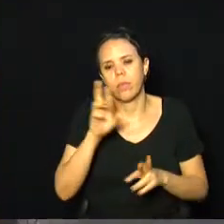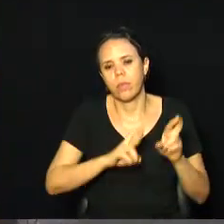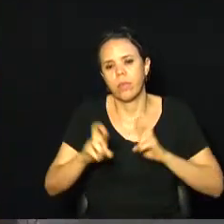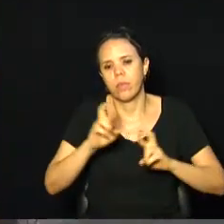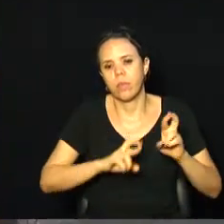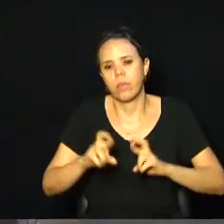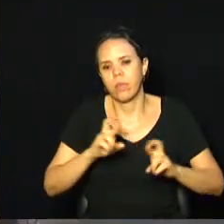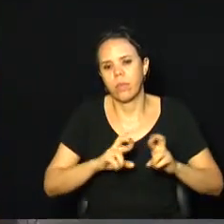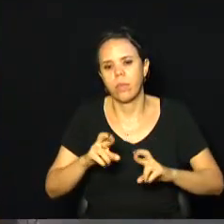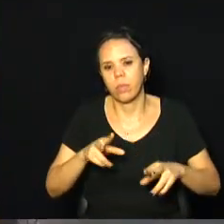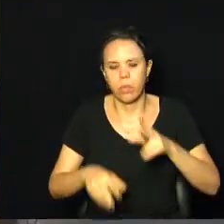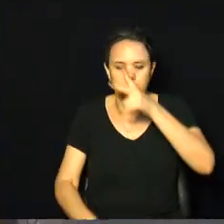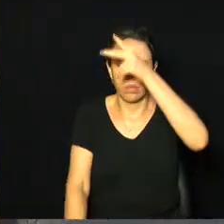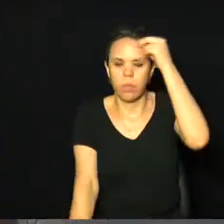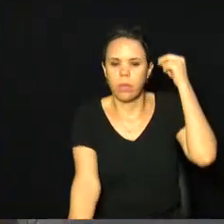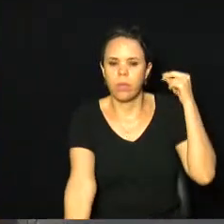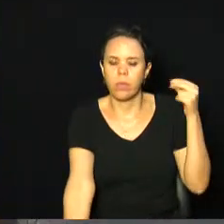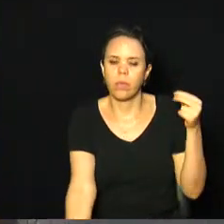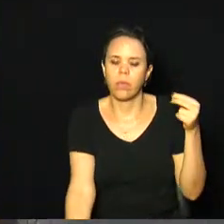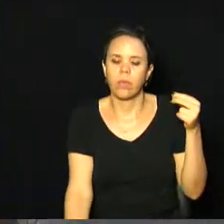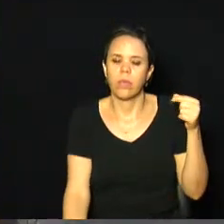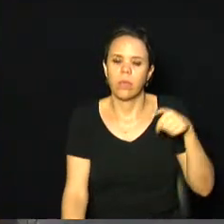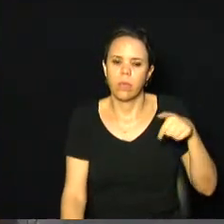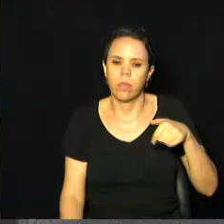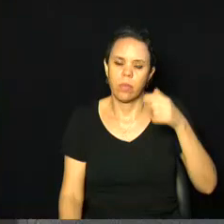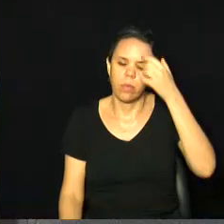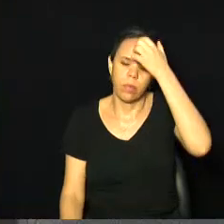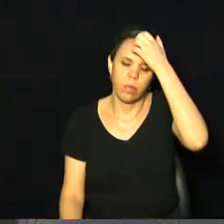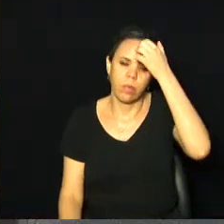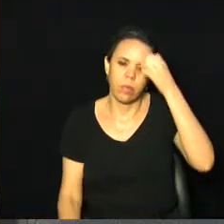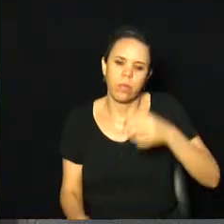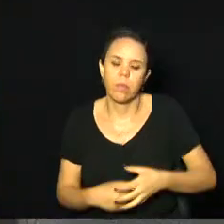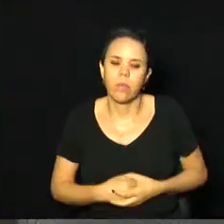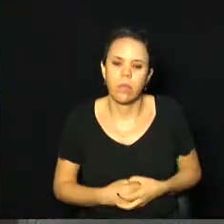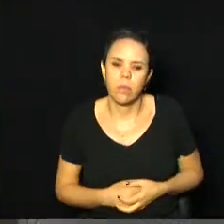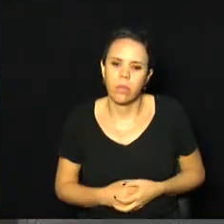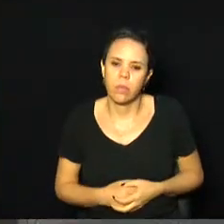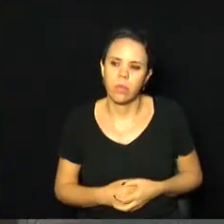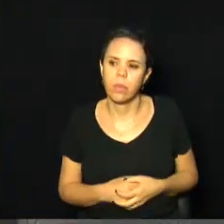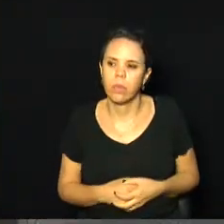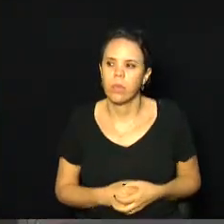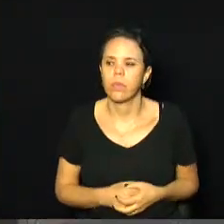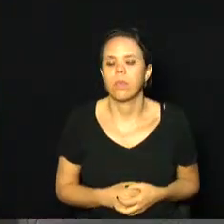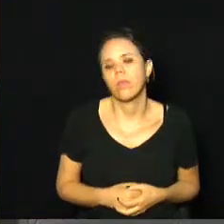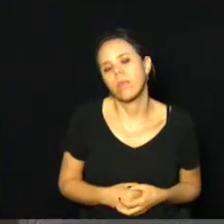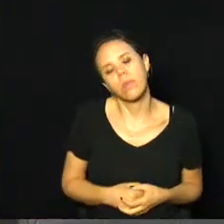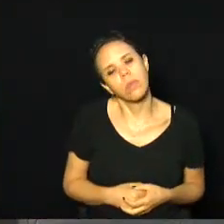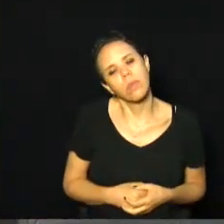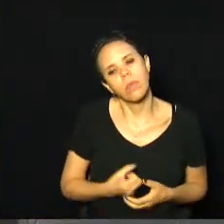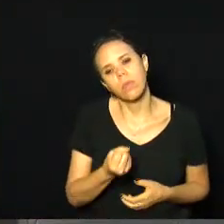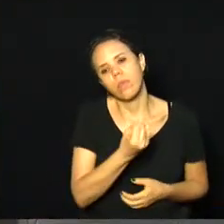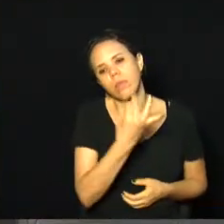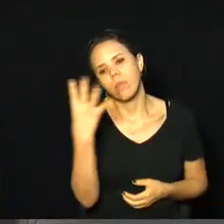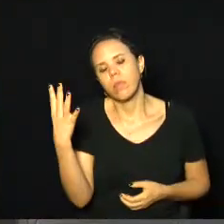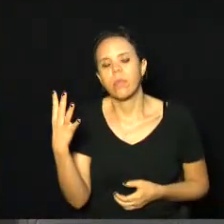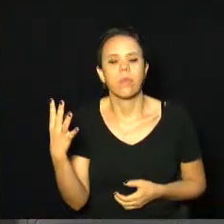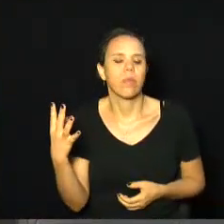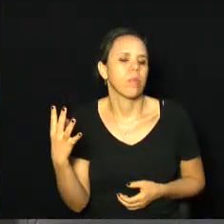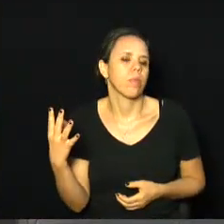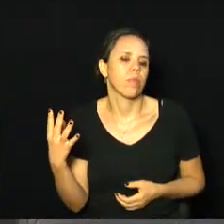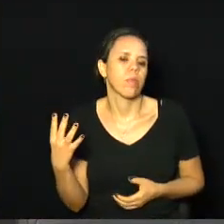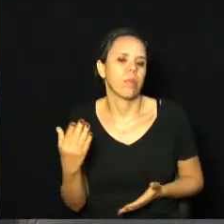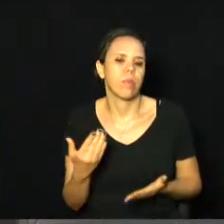fiscalização do Executivo, inclusive nessa questão do fluxo, né, da outorga,